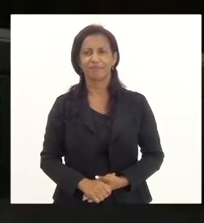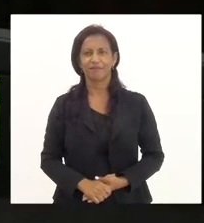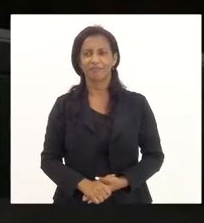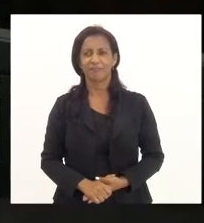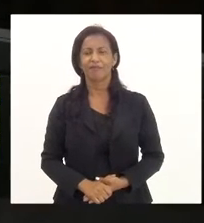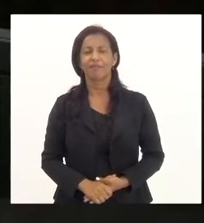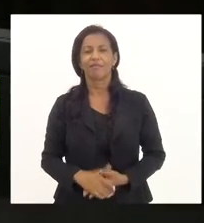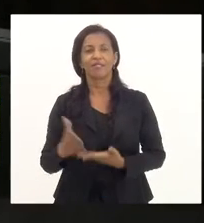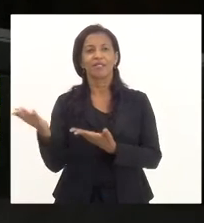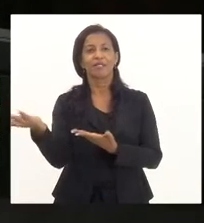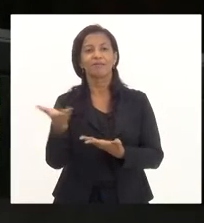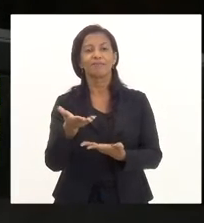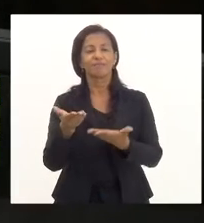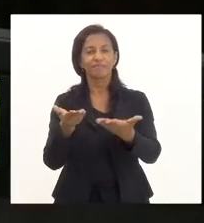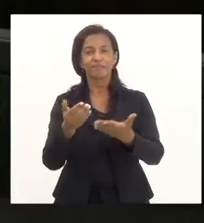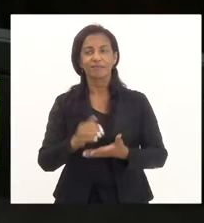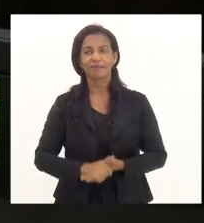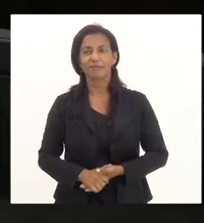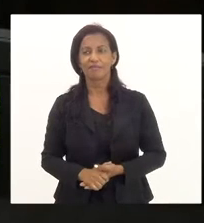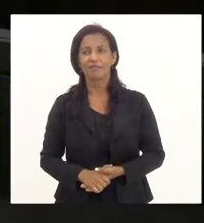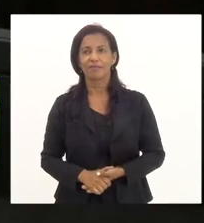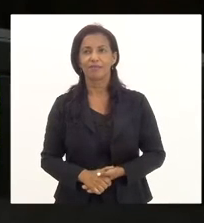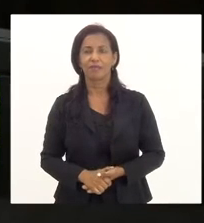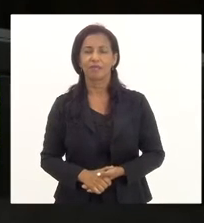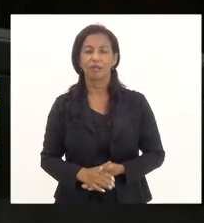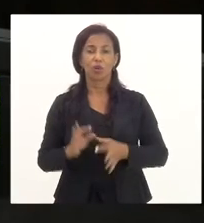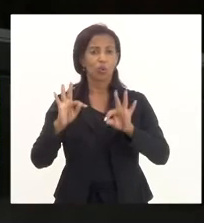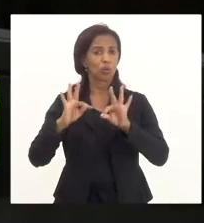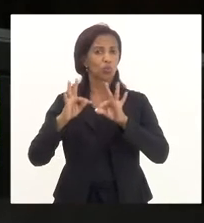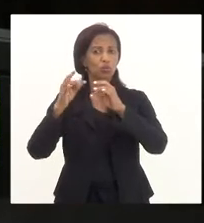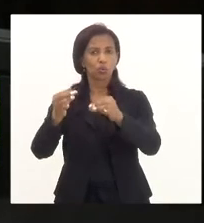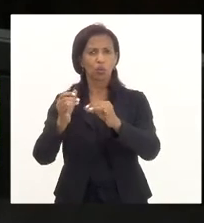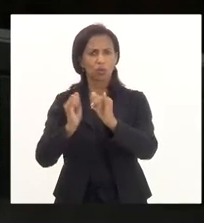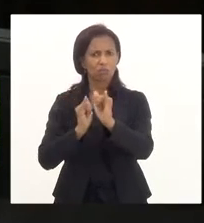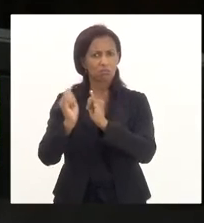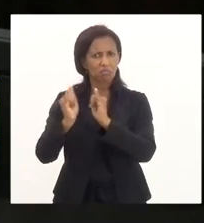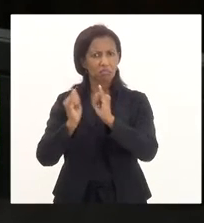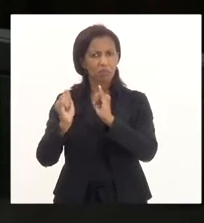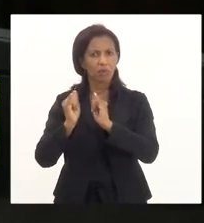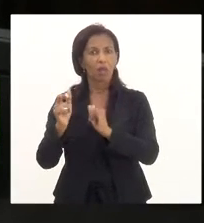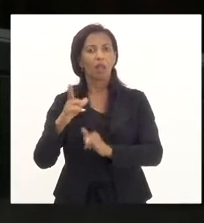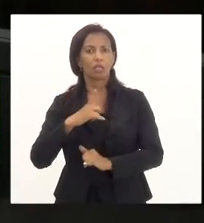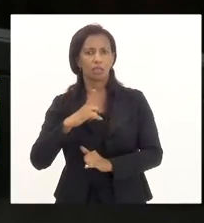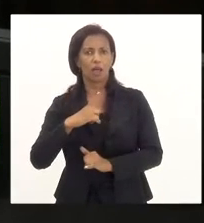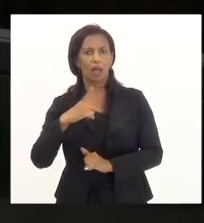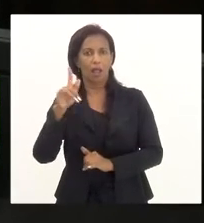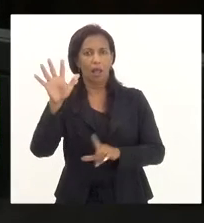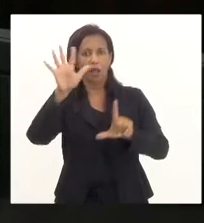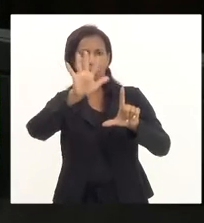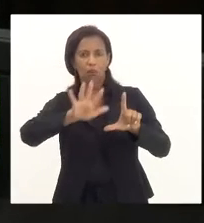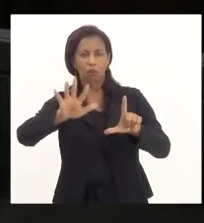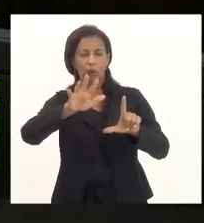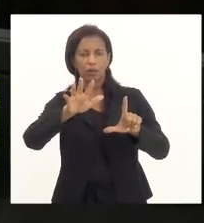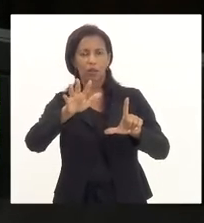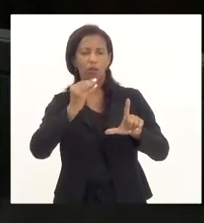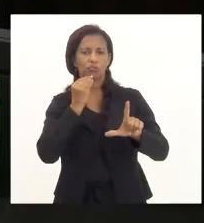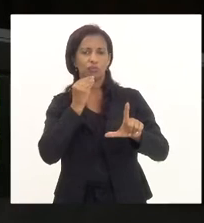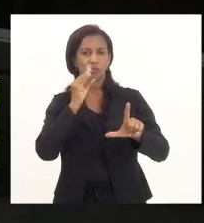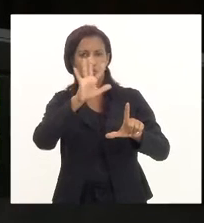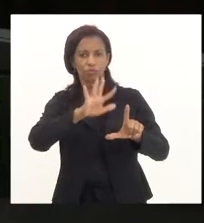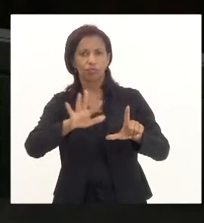Paulo Queria convidar você a todos esses dados o portal da transparência Mas de qualquer forma